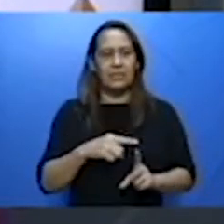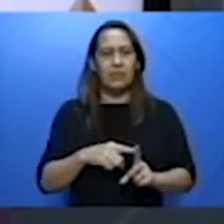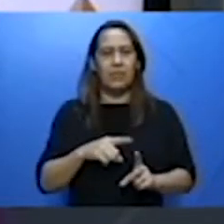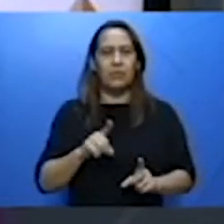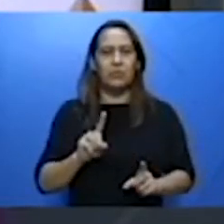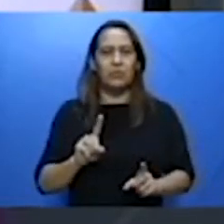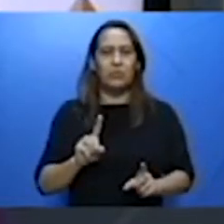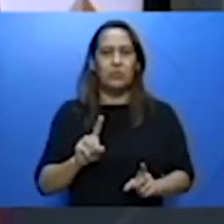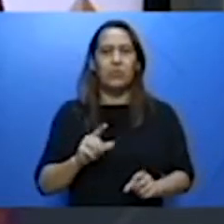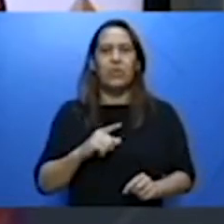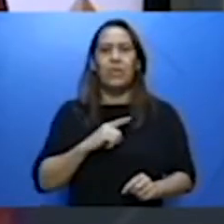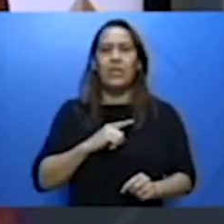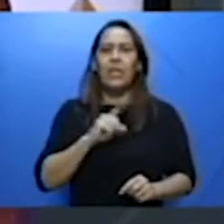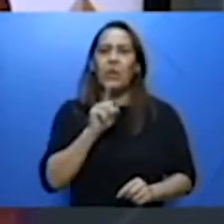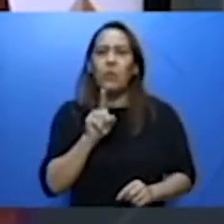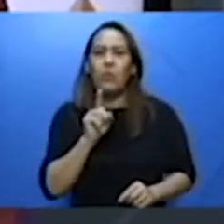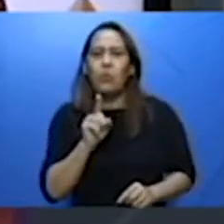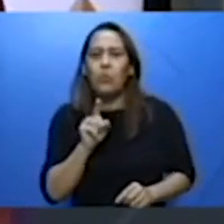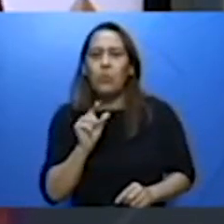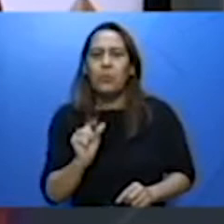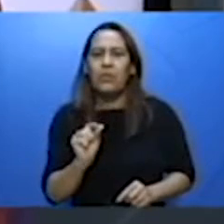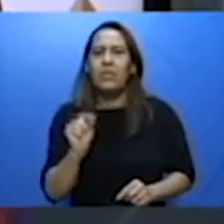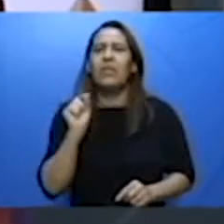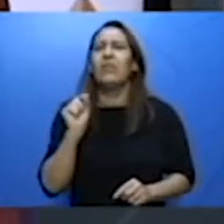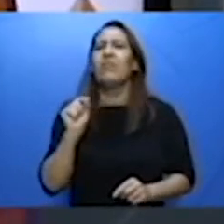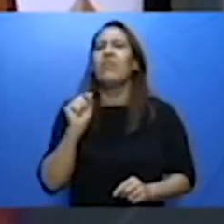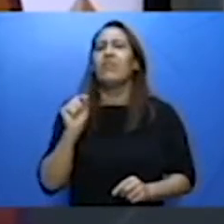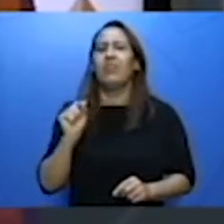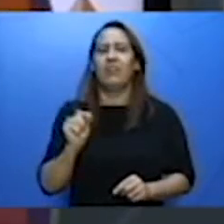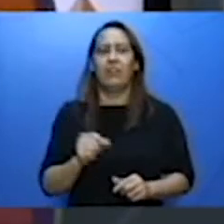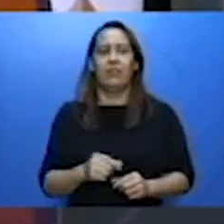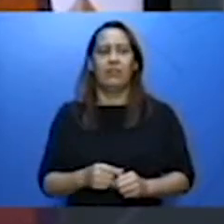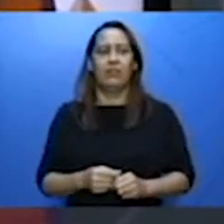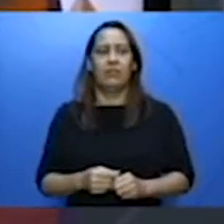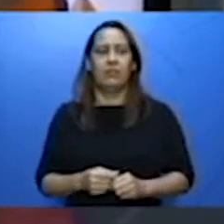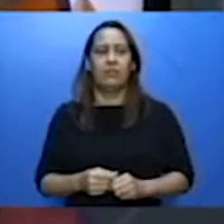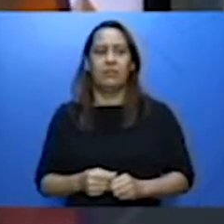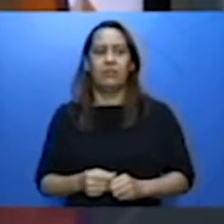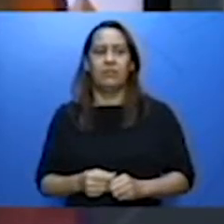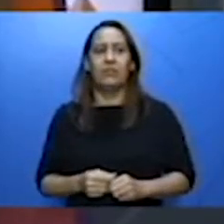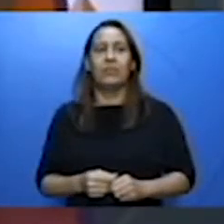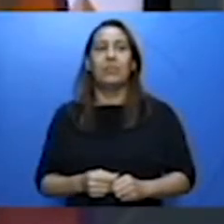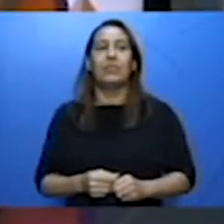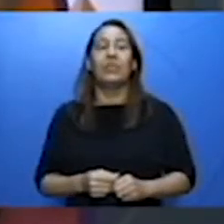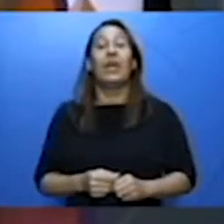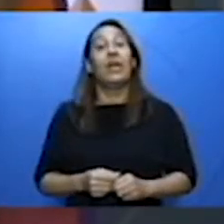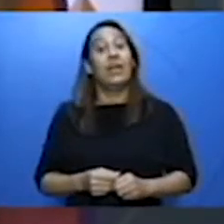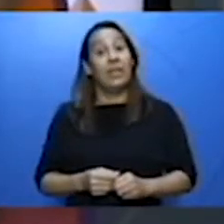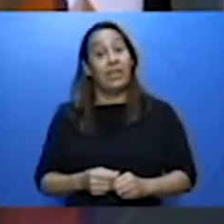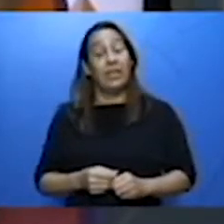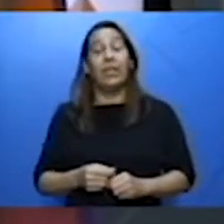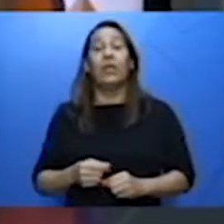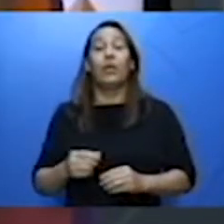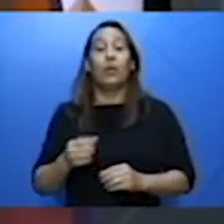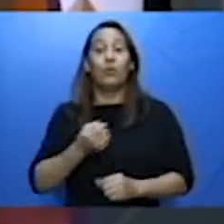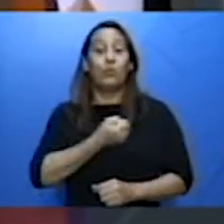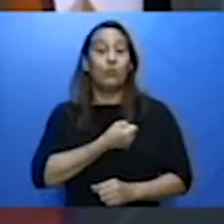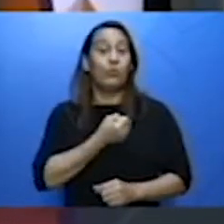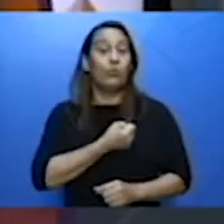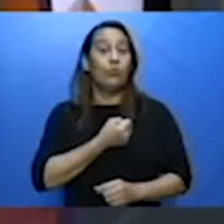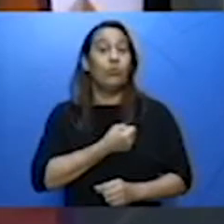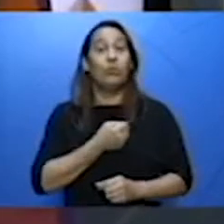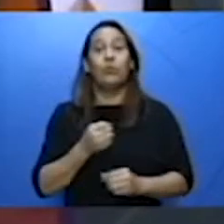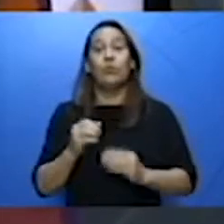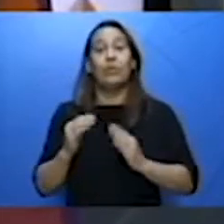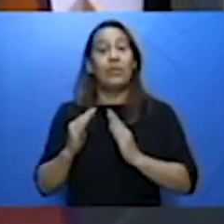aqui. Esse 1 é o quê? Será que não é alguma coisa que não podia morar aqui? Porque